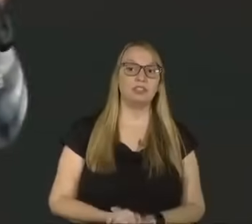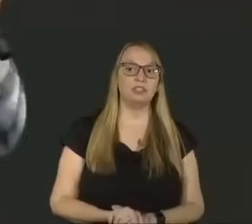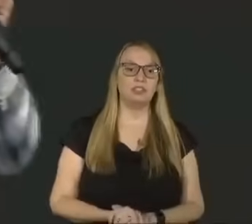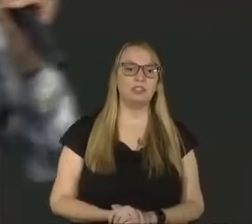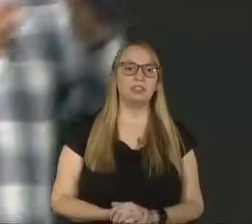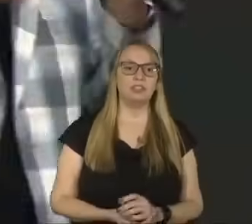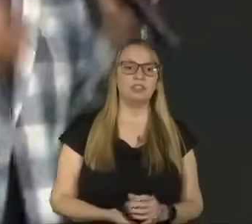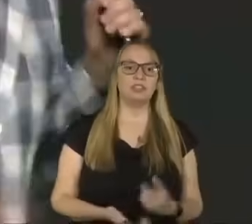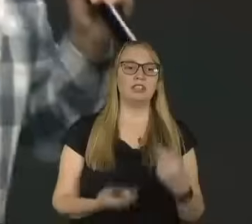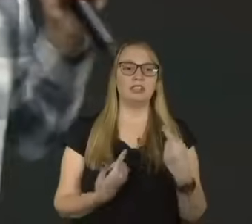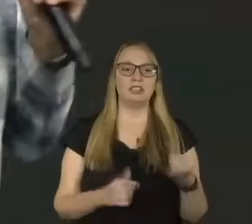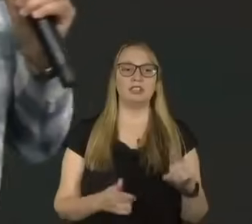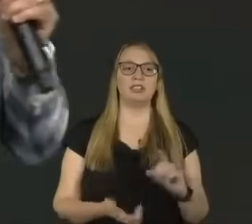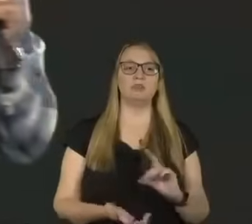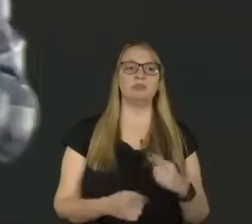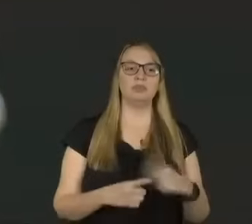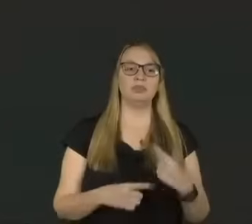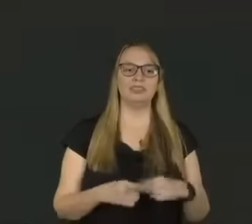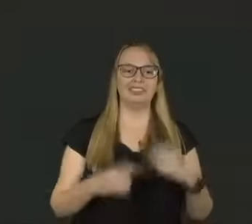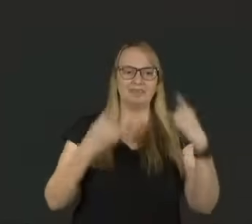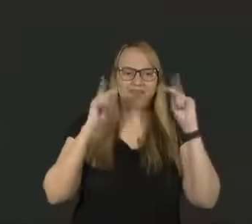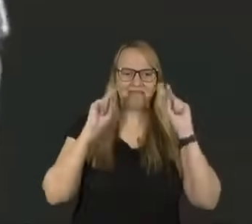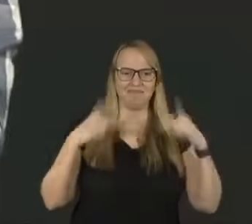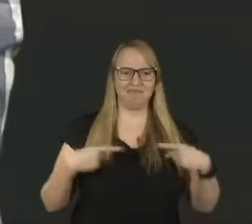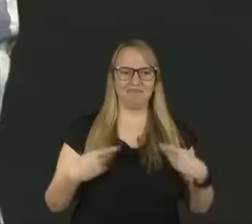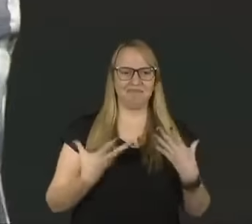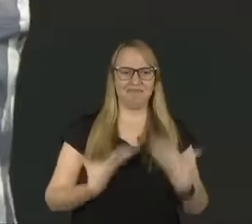ela é insatisfeita consigo mesmo